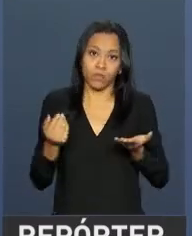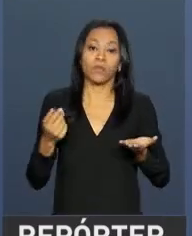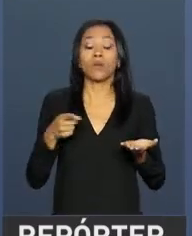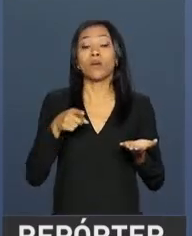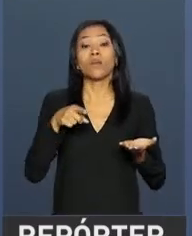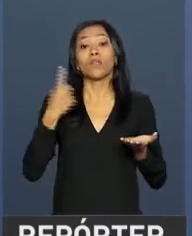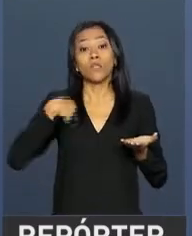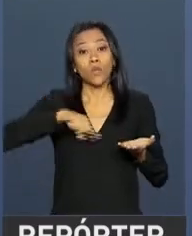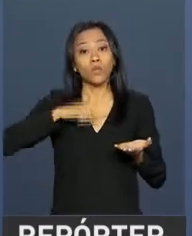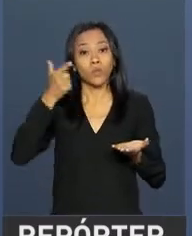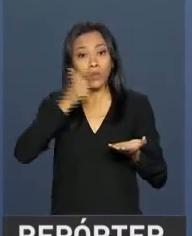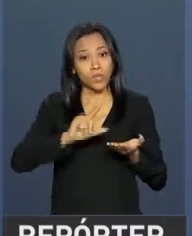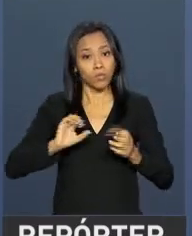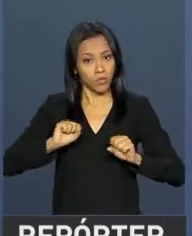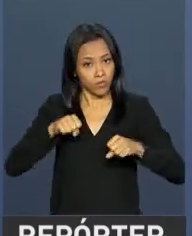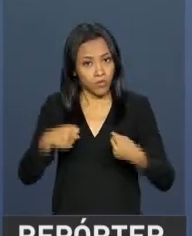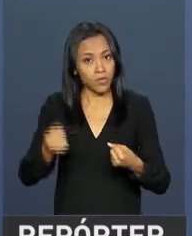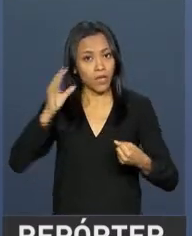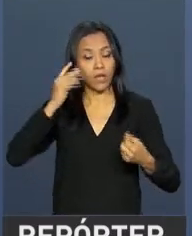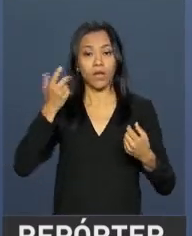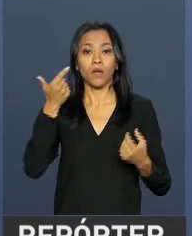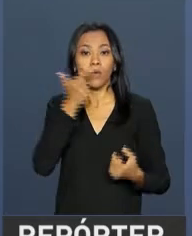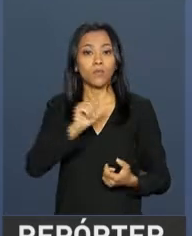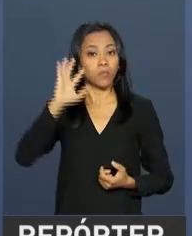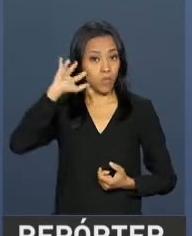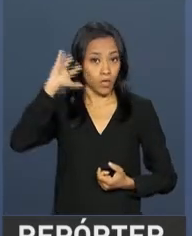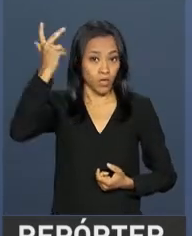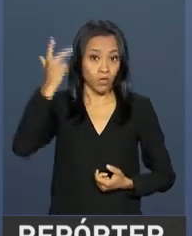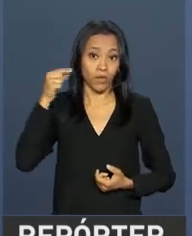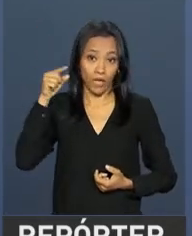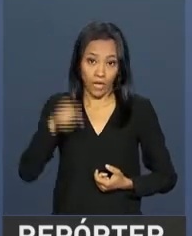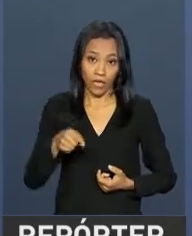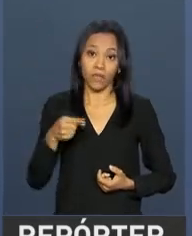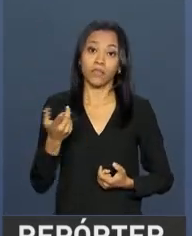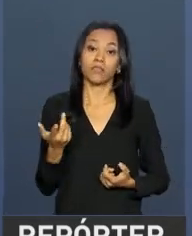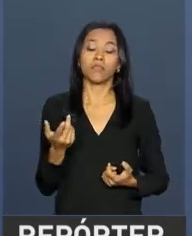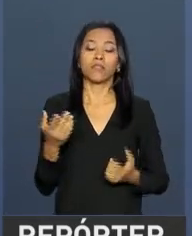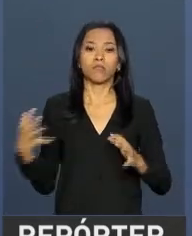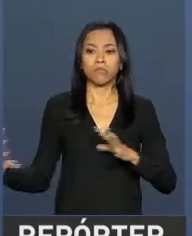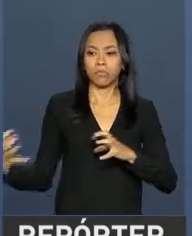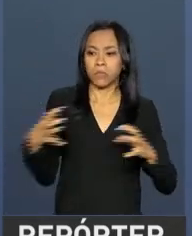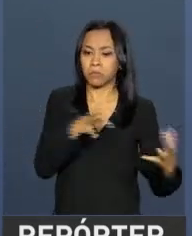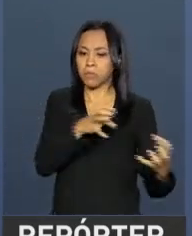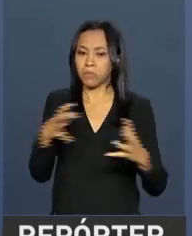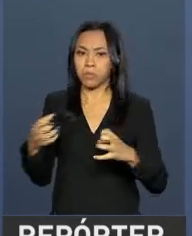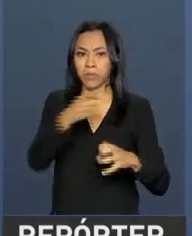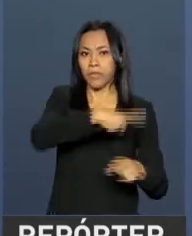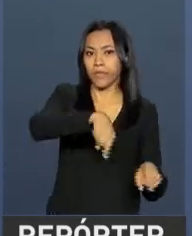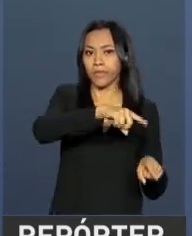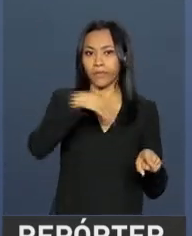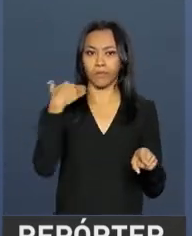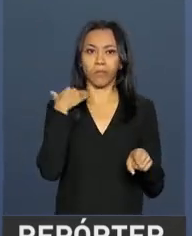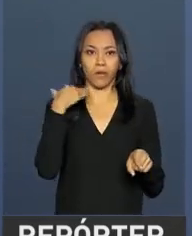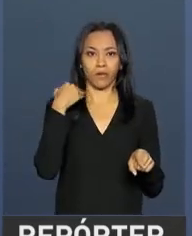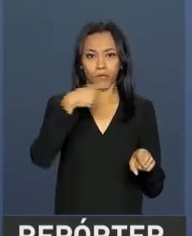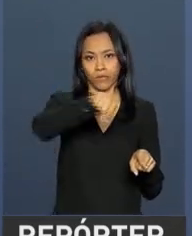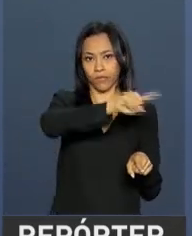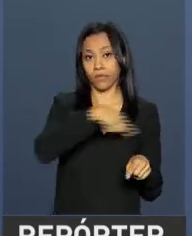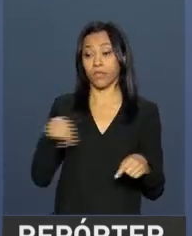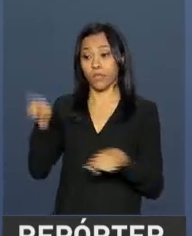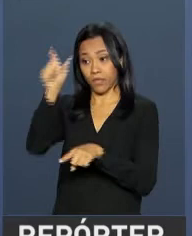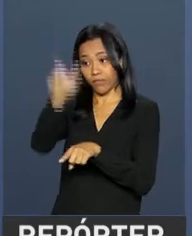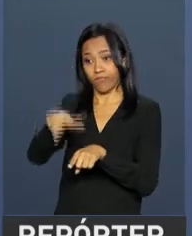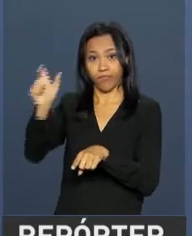aqui conjunto ele que vem ao longo da sua gestão trazendo o diálogo como um dos pontos